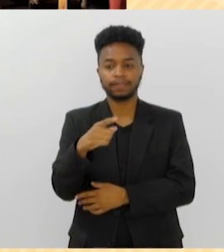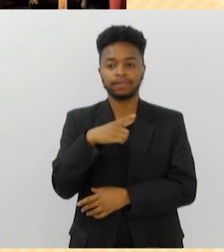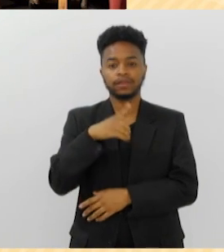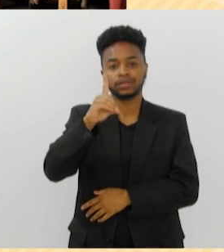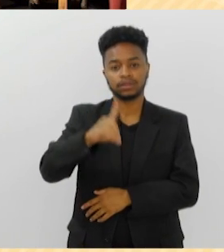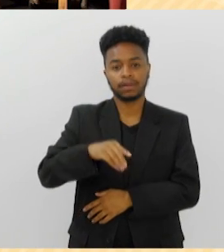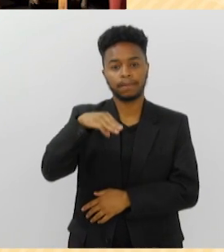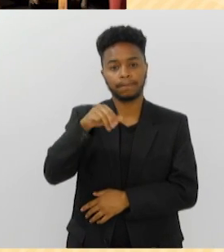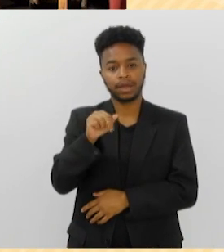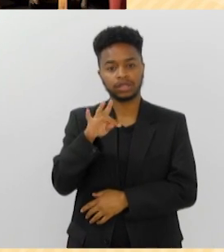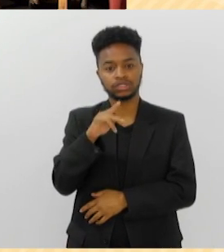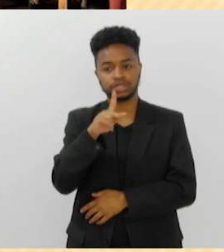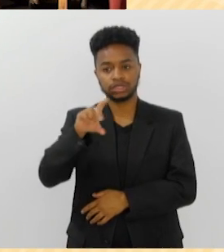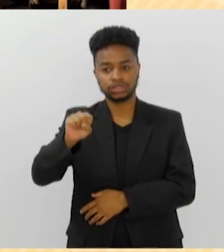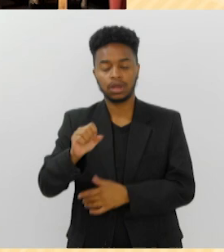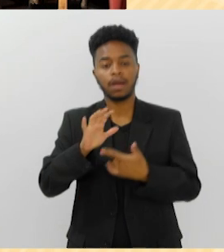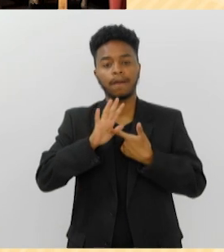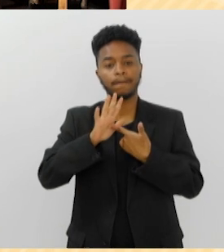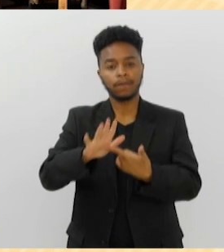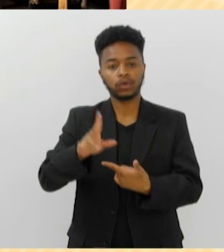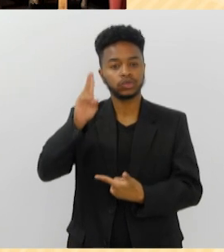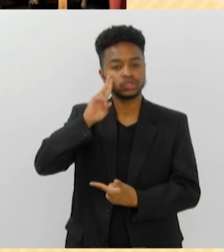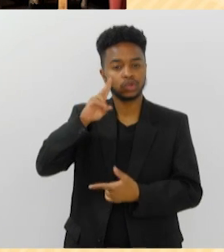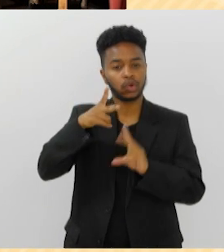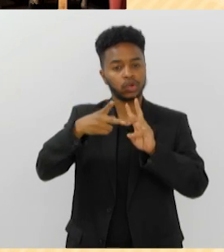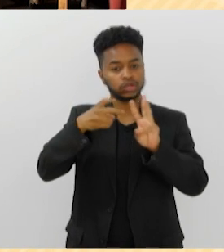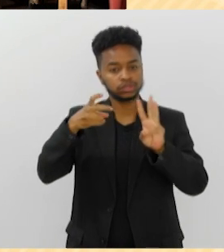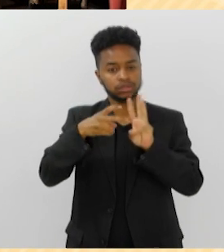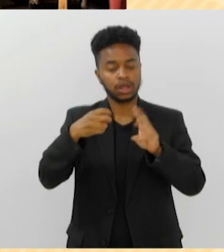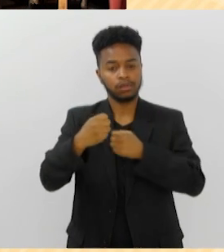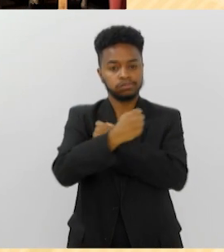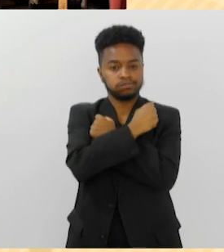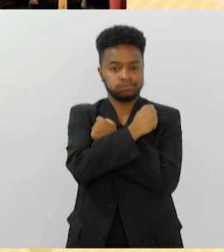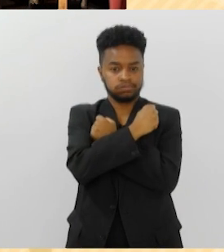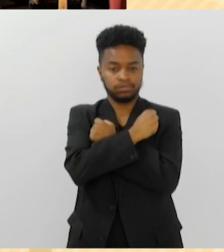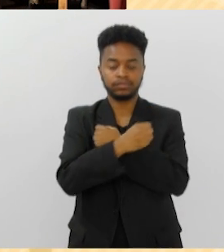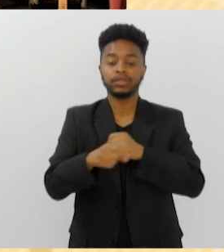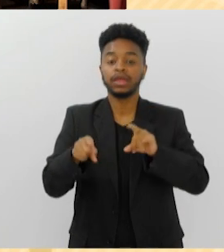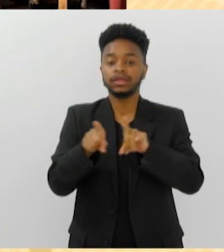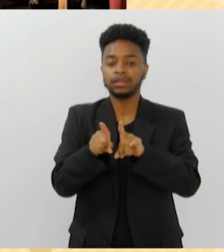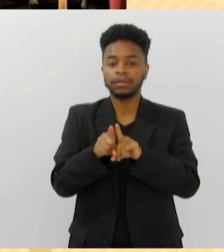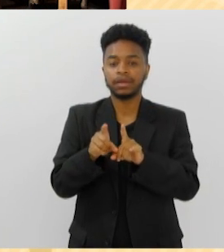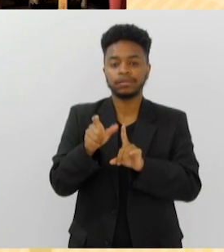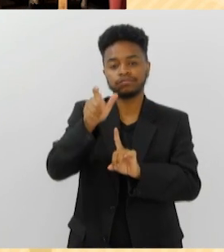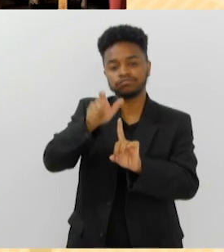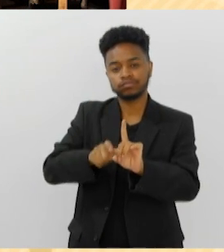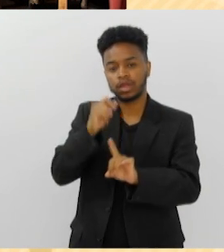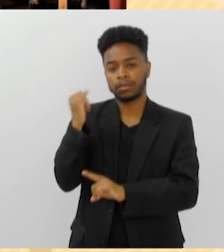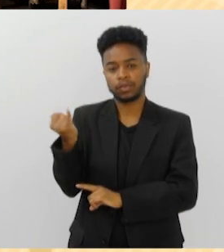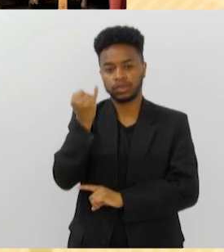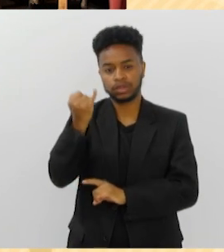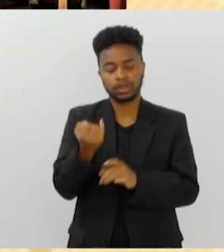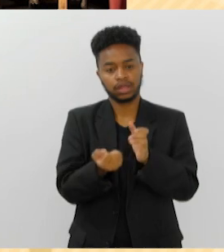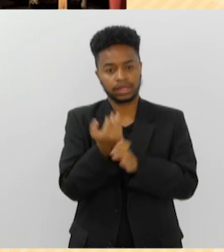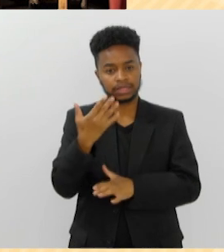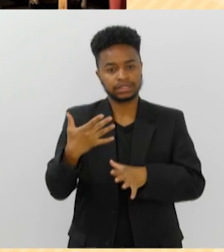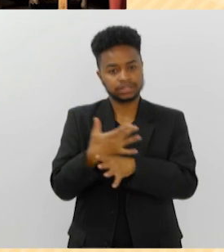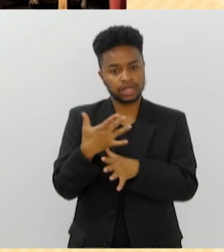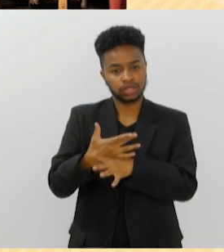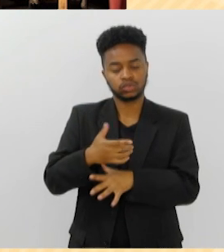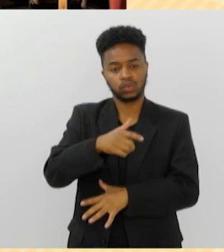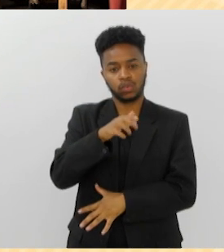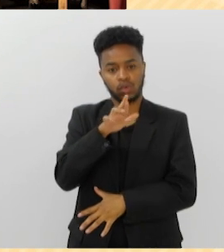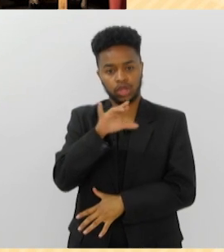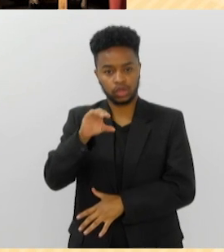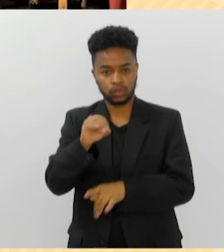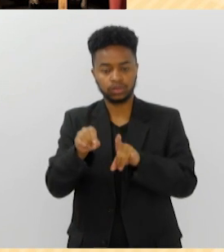espetáculo narra a jornada de vida do mítico indígena Araribóia, figura essencial para a fundação das cidades do Rio de Janeiro